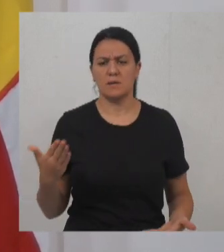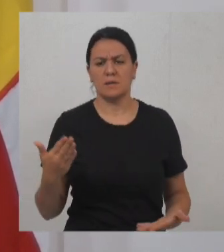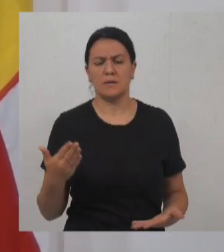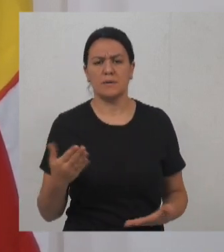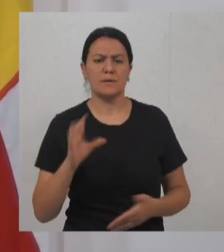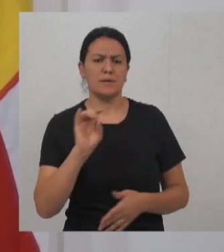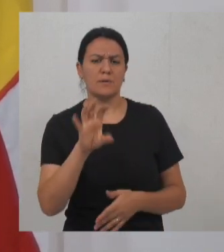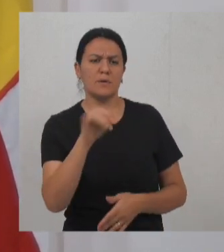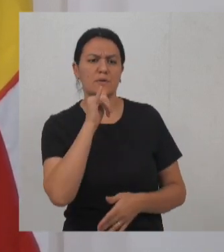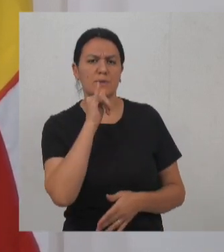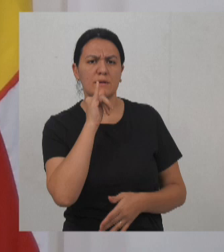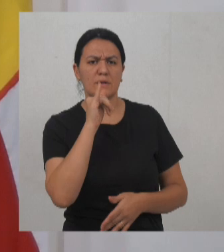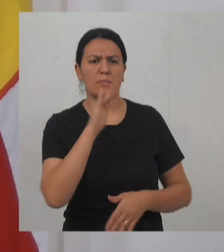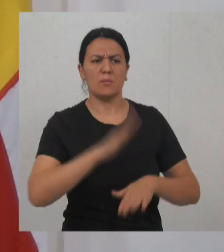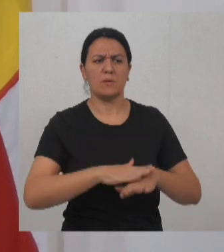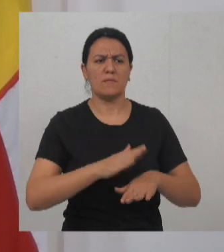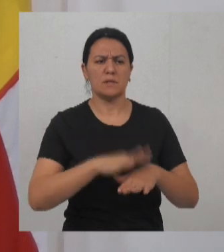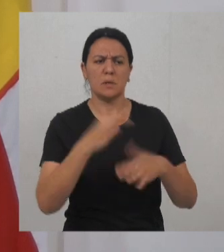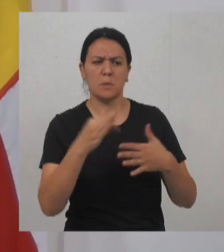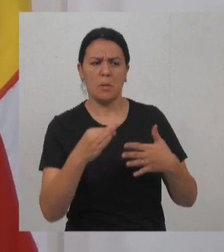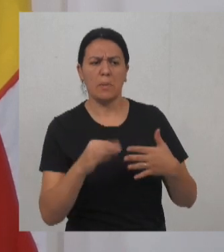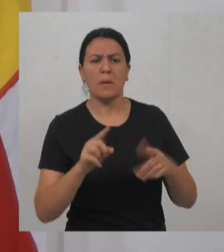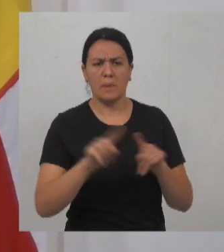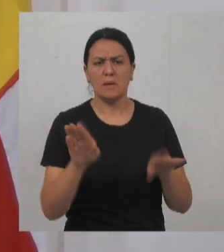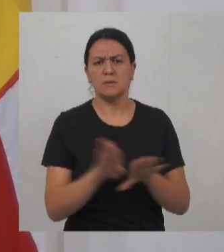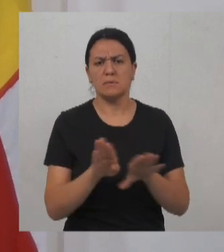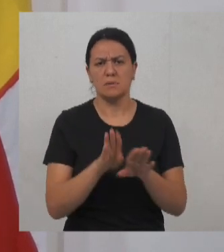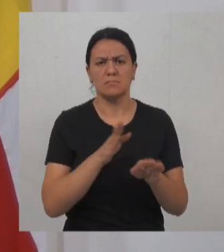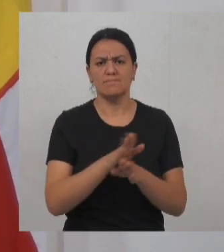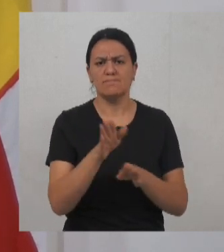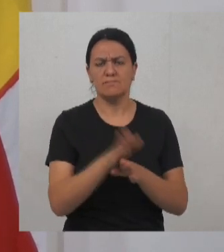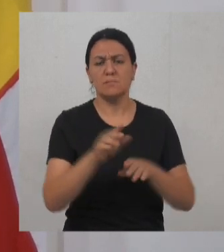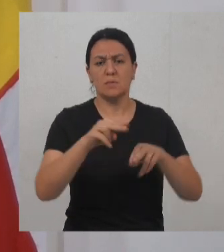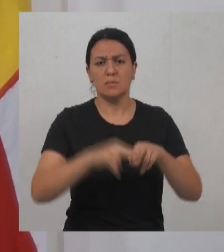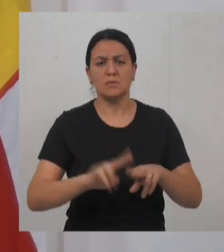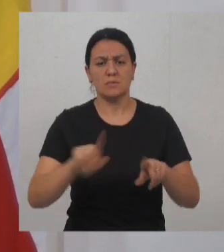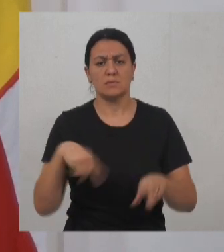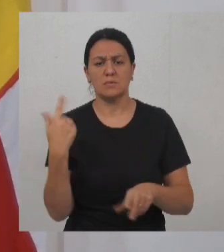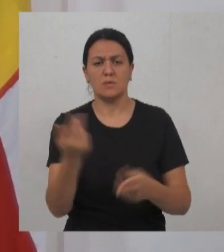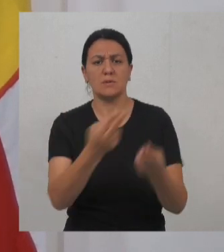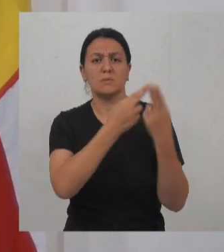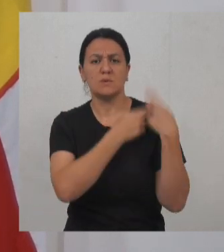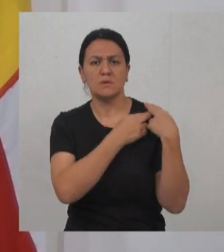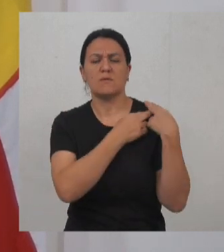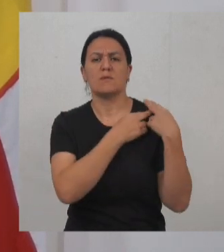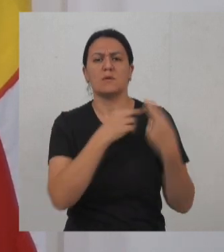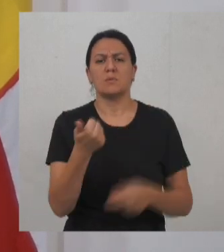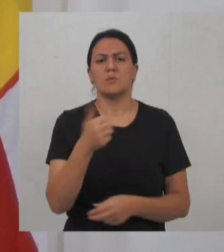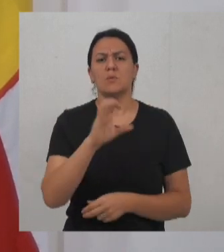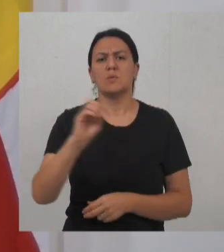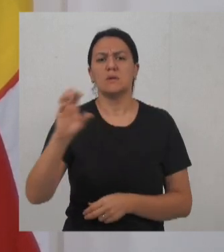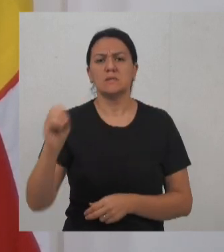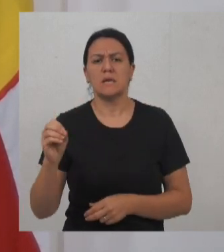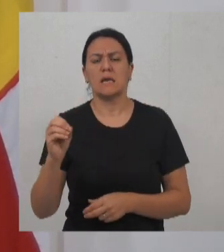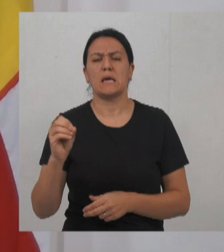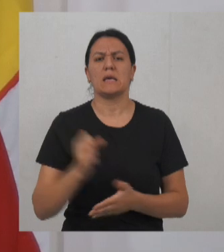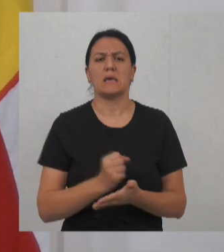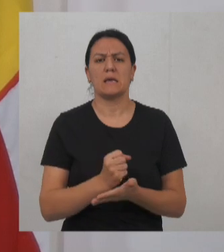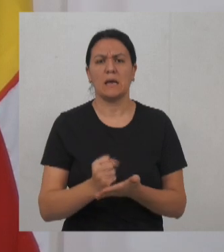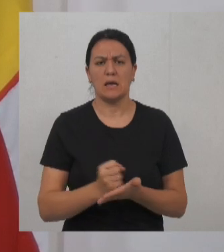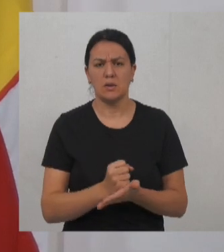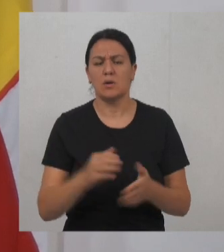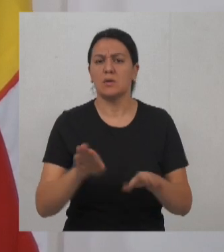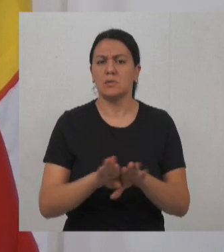só um órgão disciplinar, é de orientação. E nós somos responsáveis pelos 100 cartórios, os 100 juízes eleitorais